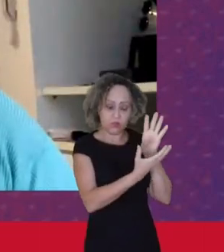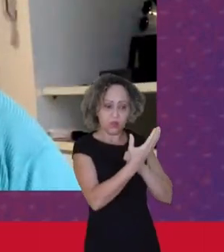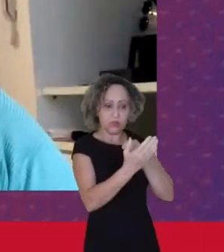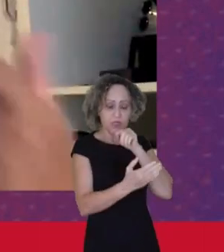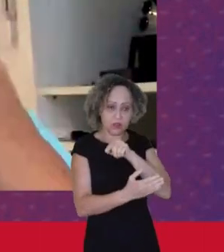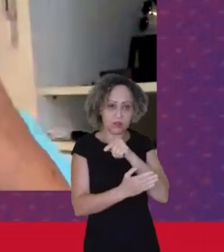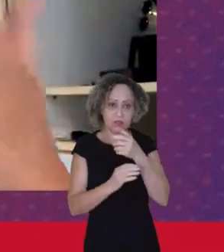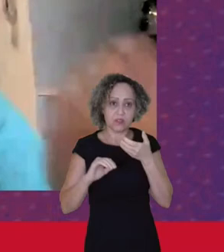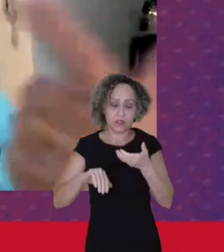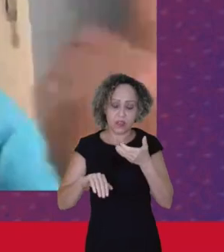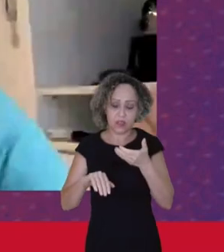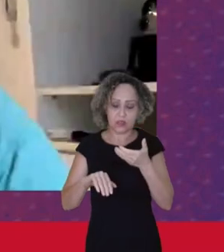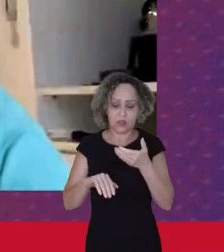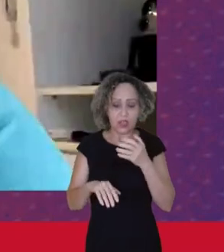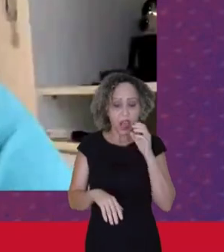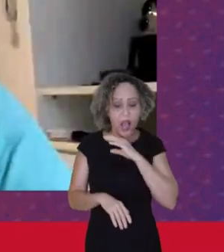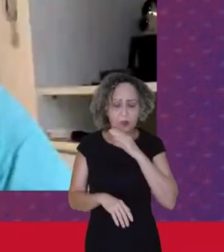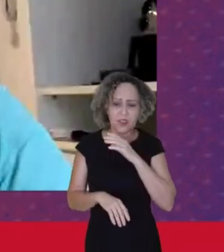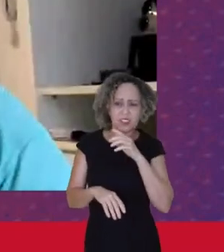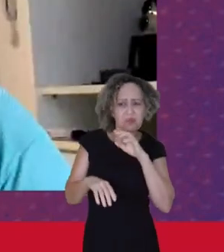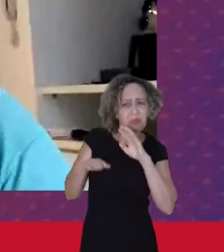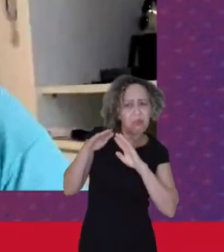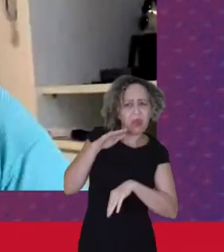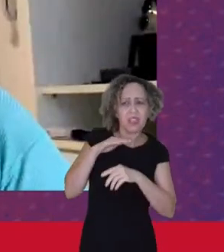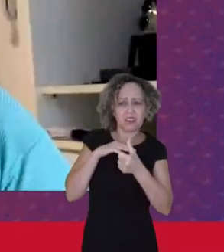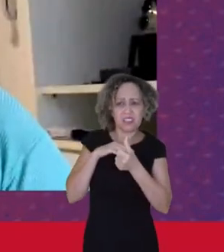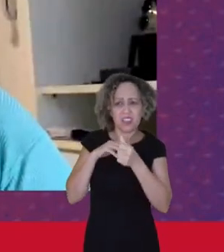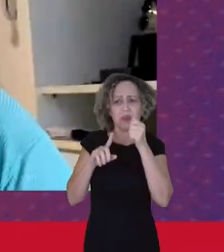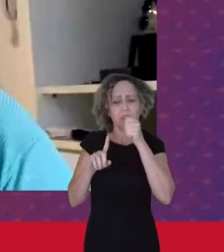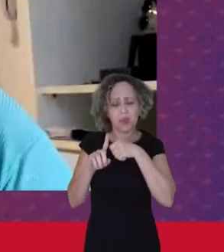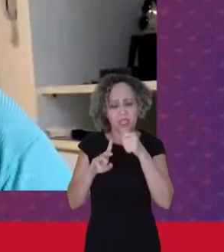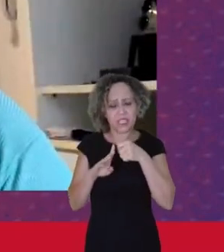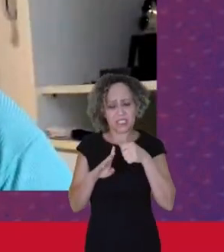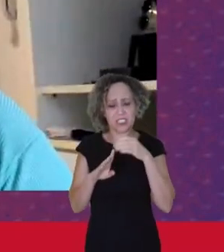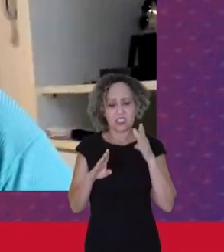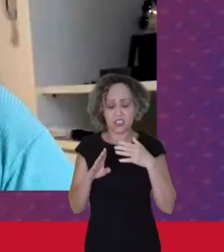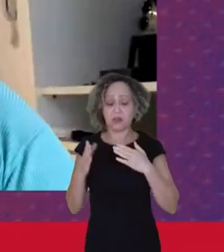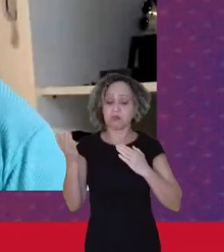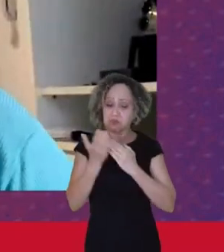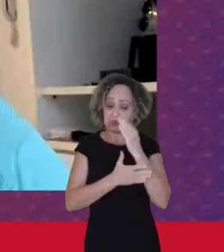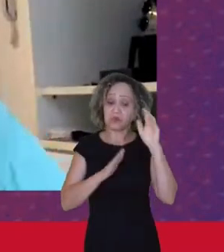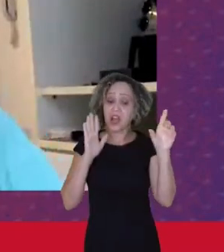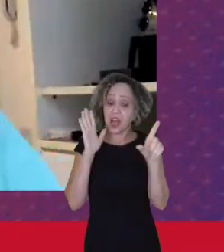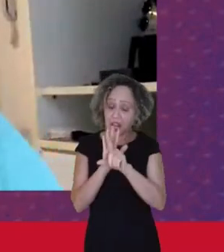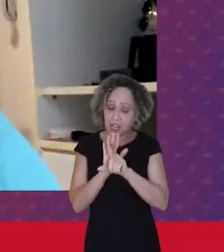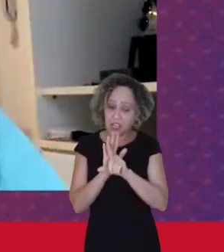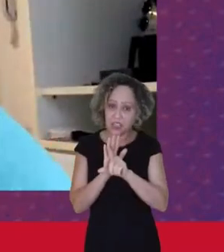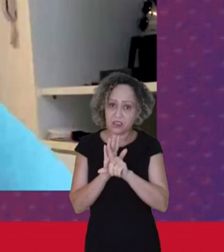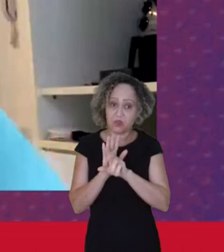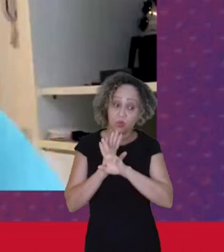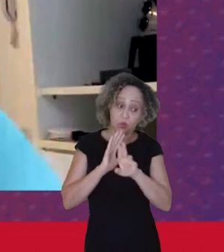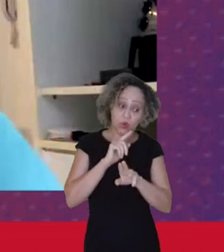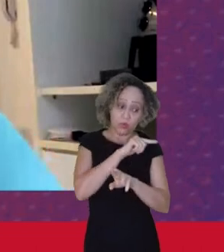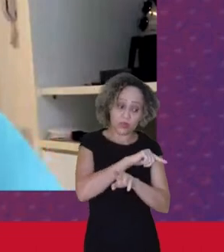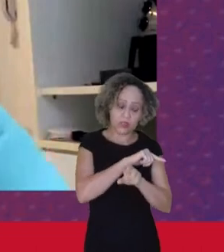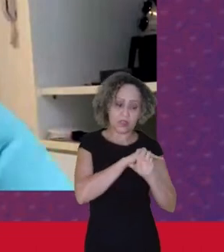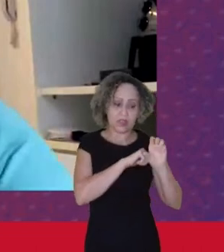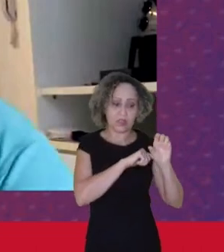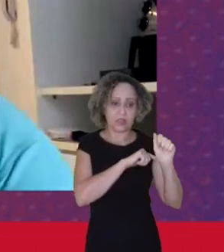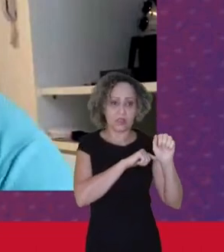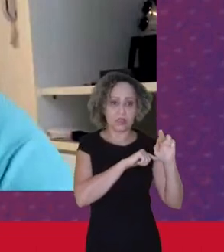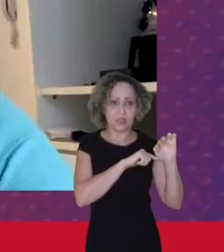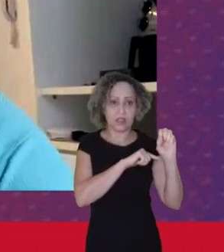nós estávamos, né? Bem menos de 6 meses, nós estávamos já com a lei sancionada. Só que, assim, a lei